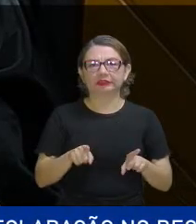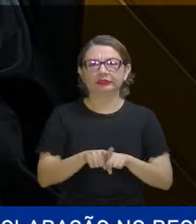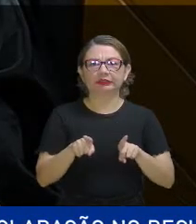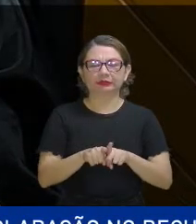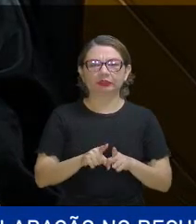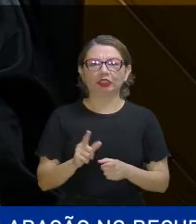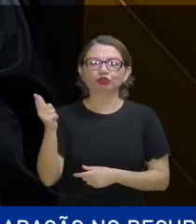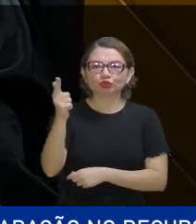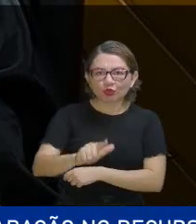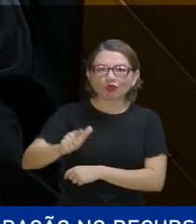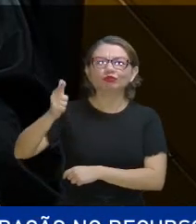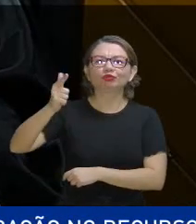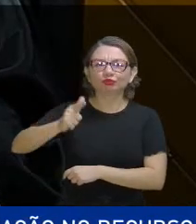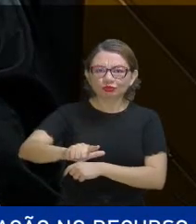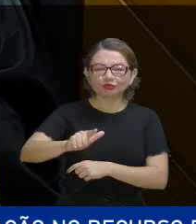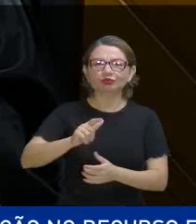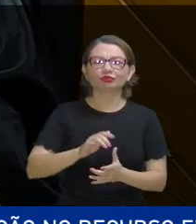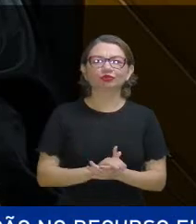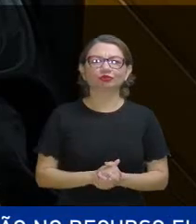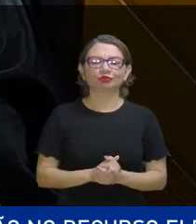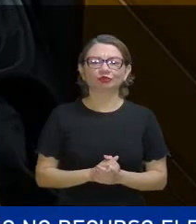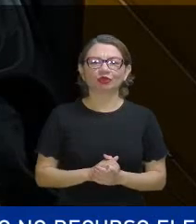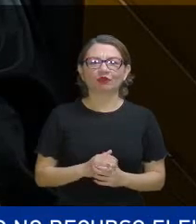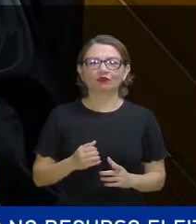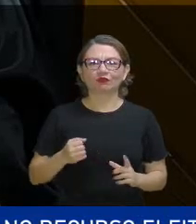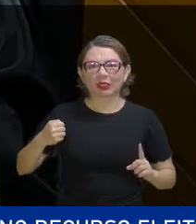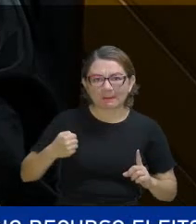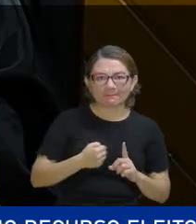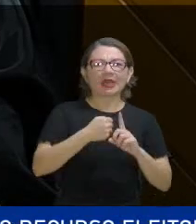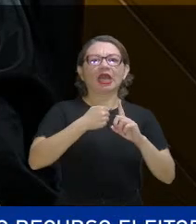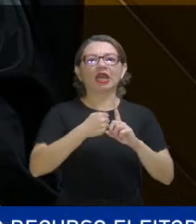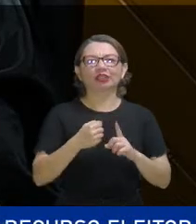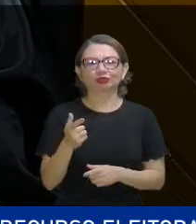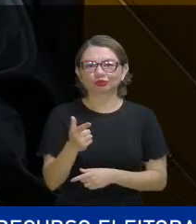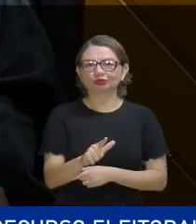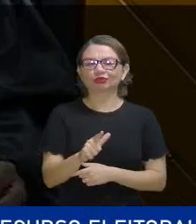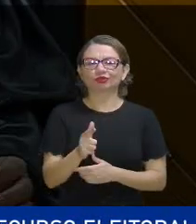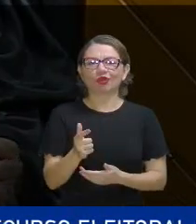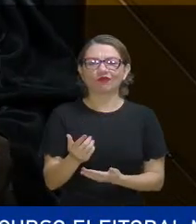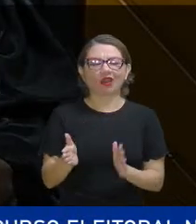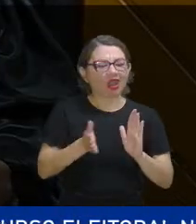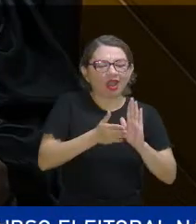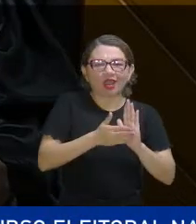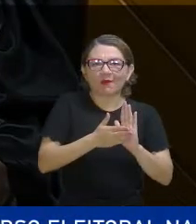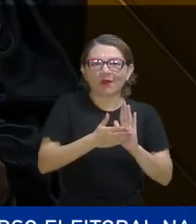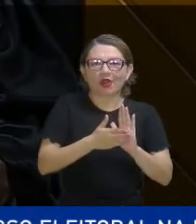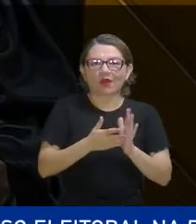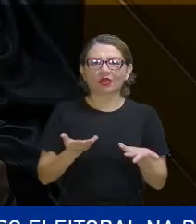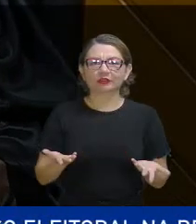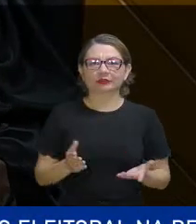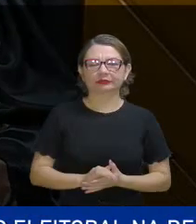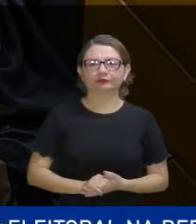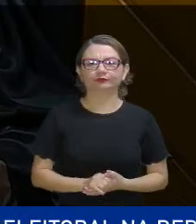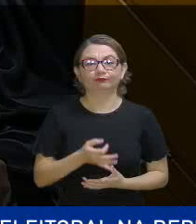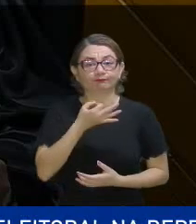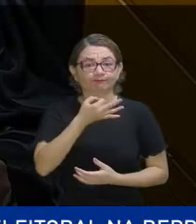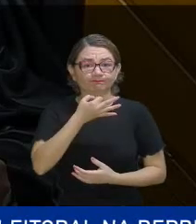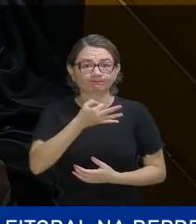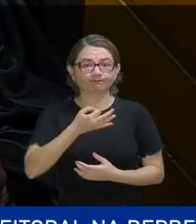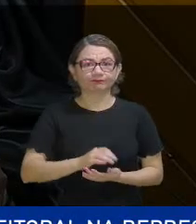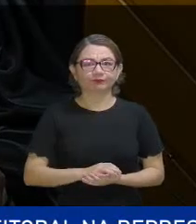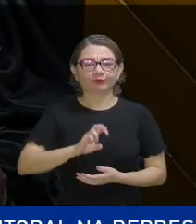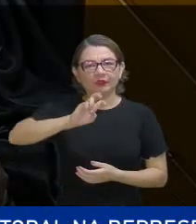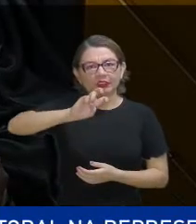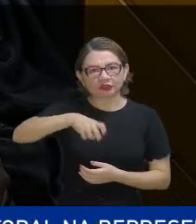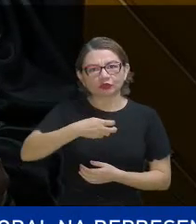a reincidência ou impacto direto no pleito e a proposta de cálculo sugerida, ou seja, foi sugerida